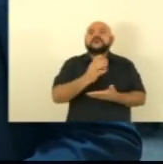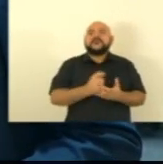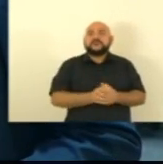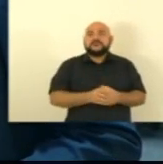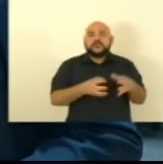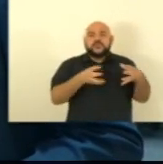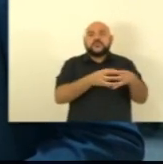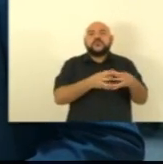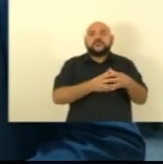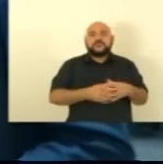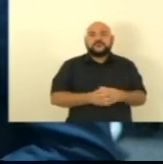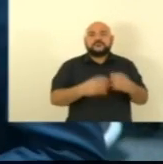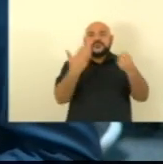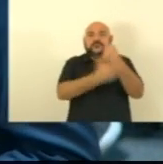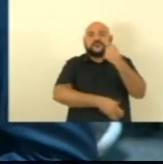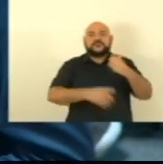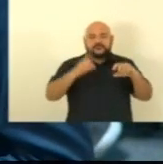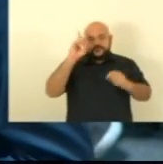Humanos.